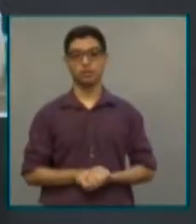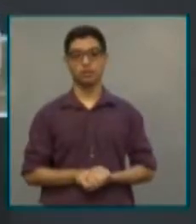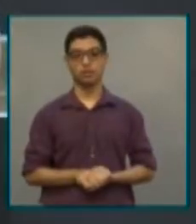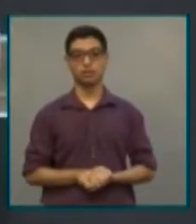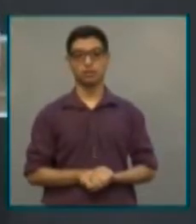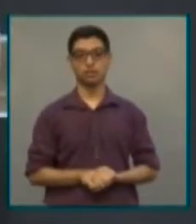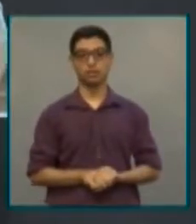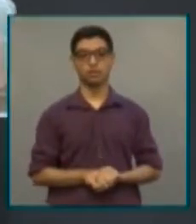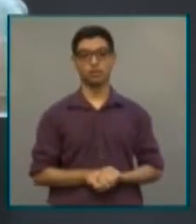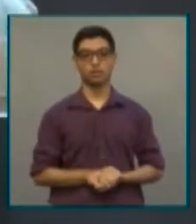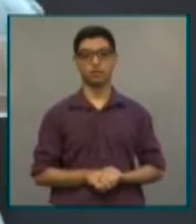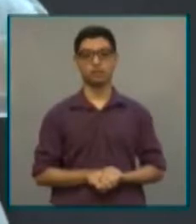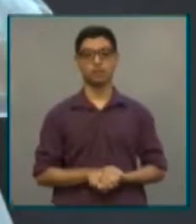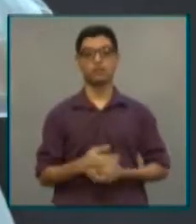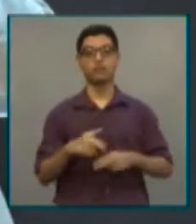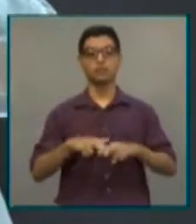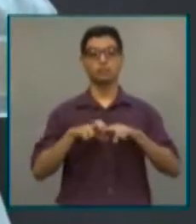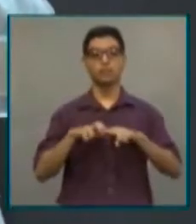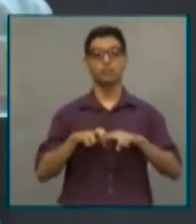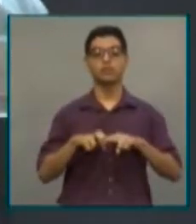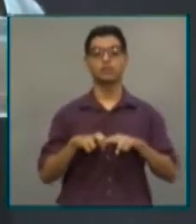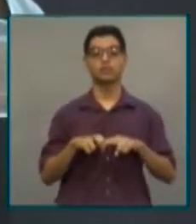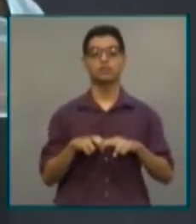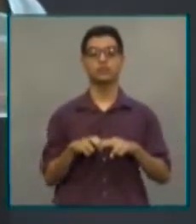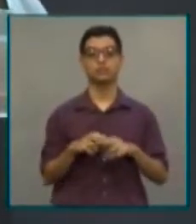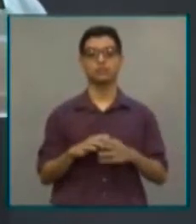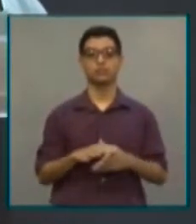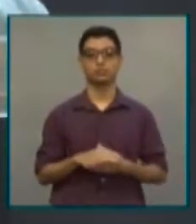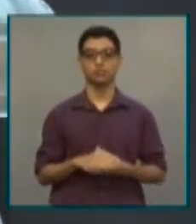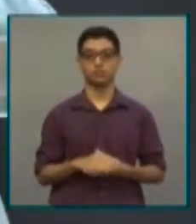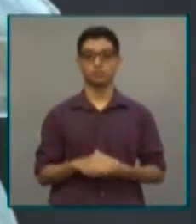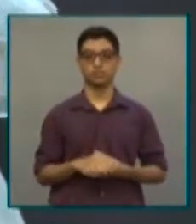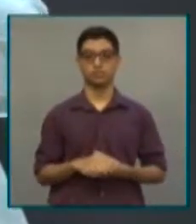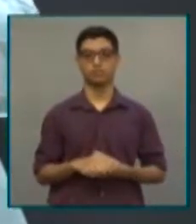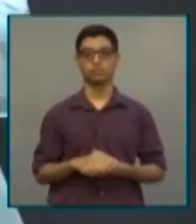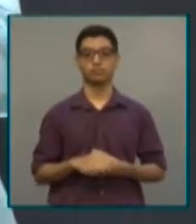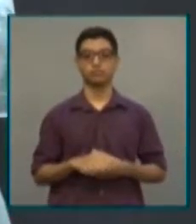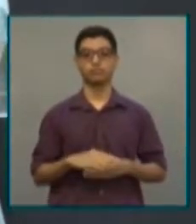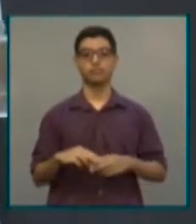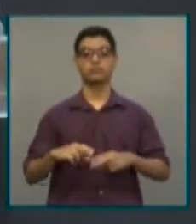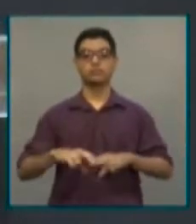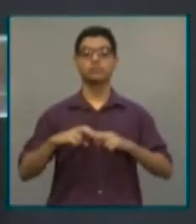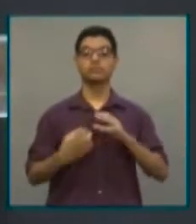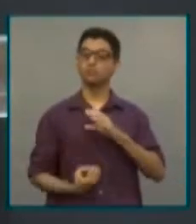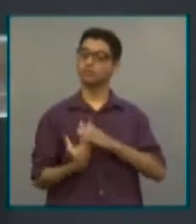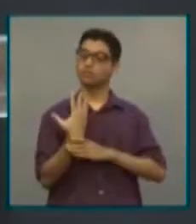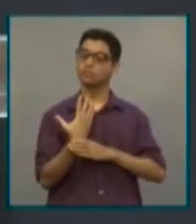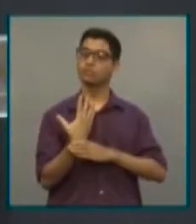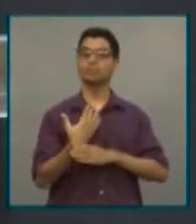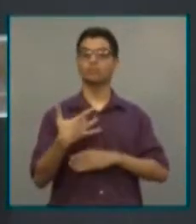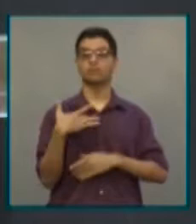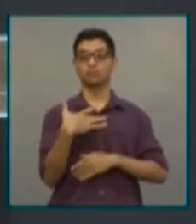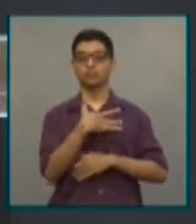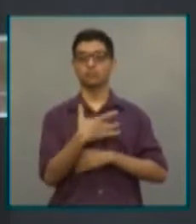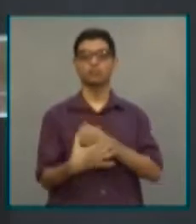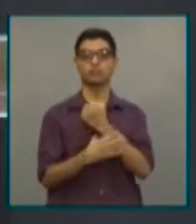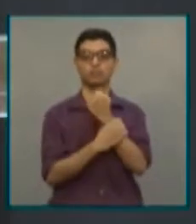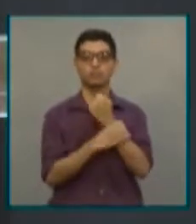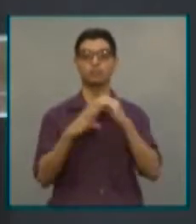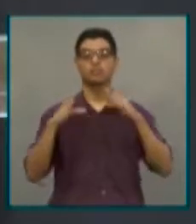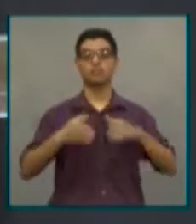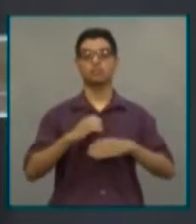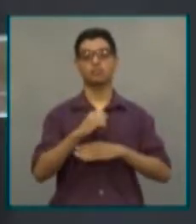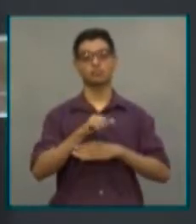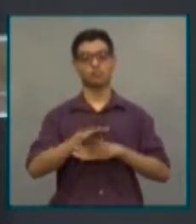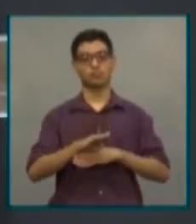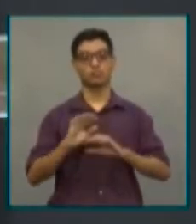Dentro dessa perspectiva, iremos criar o plano de saúde da advocacia cearense. Somos